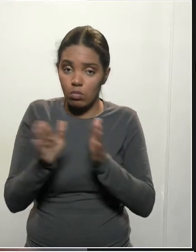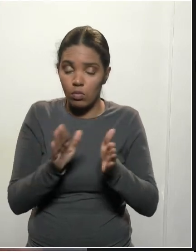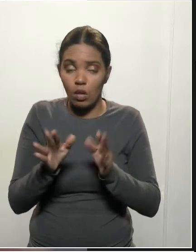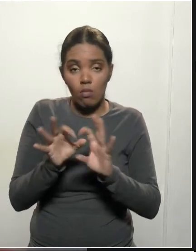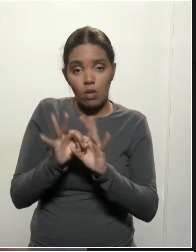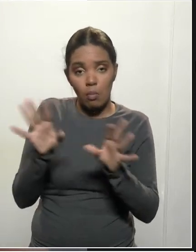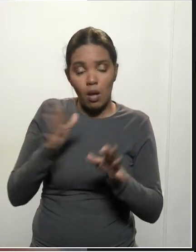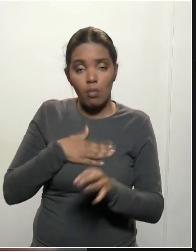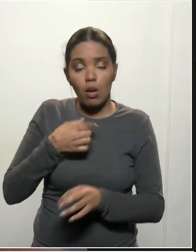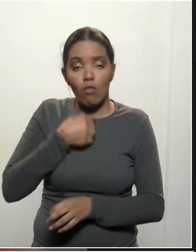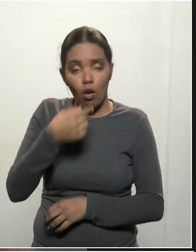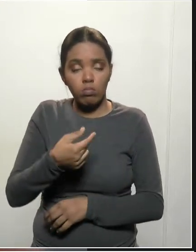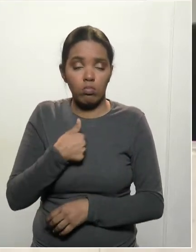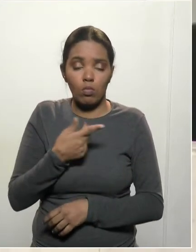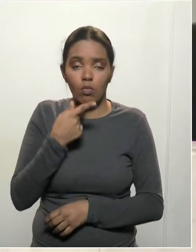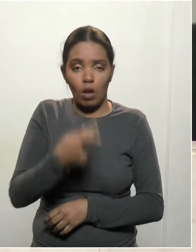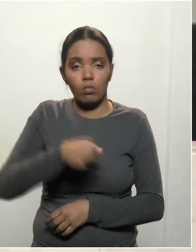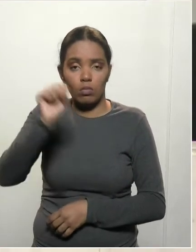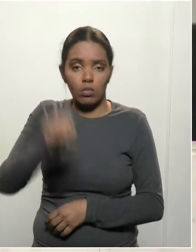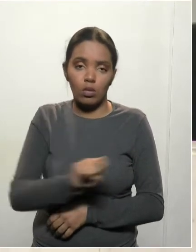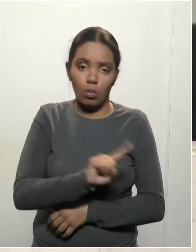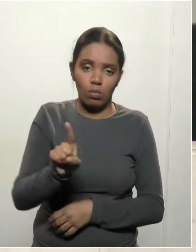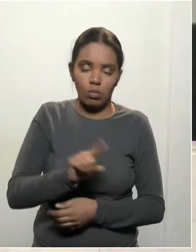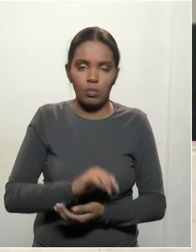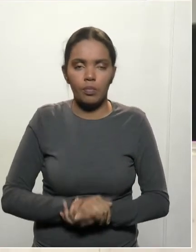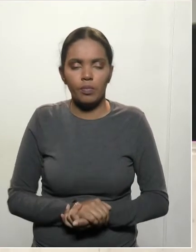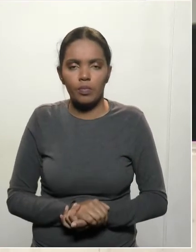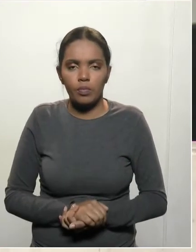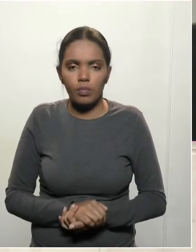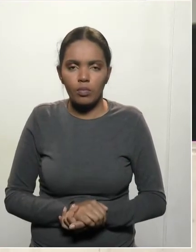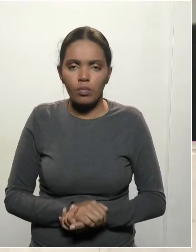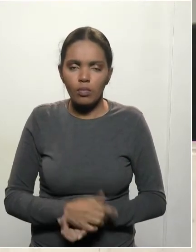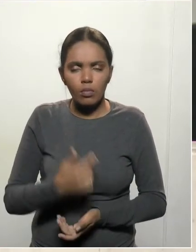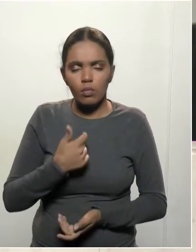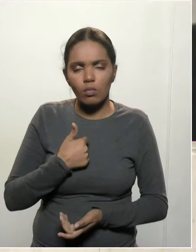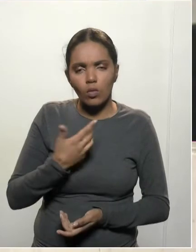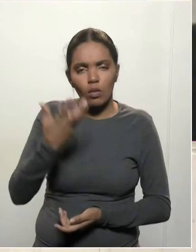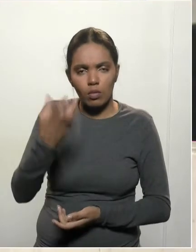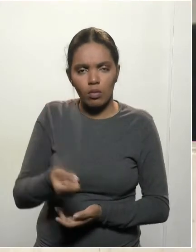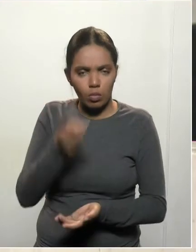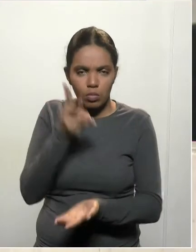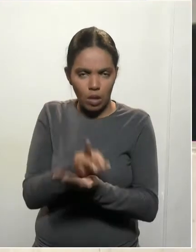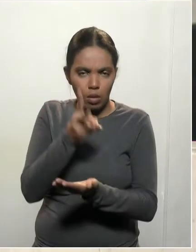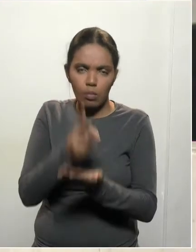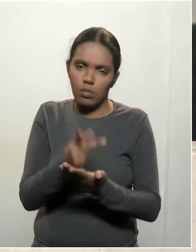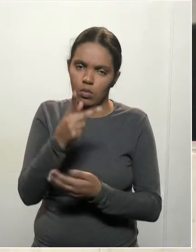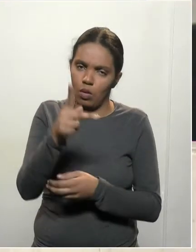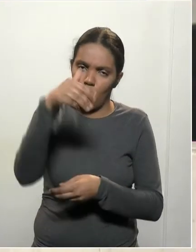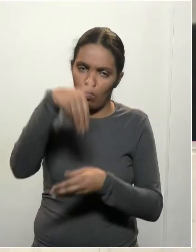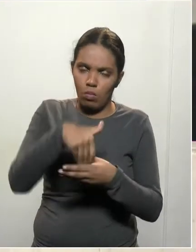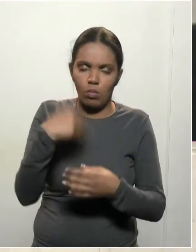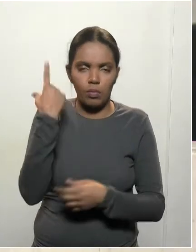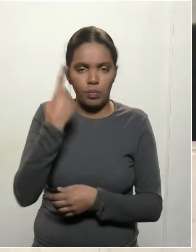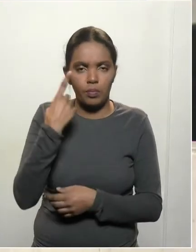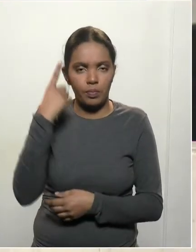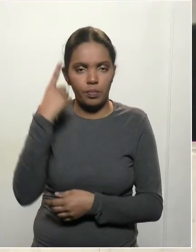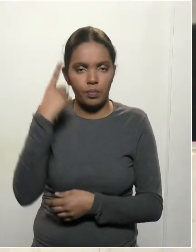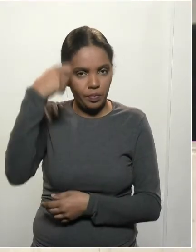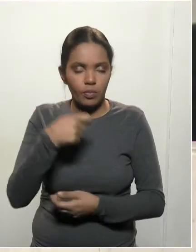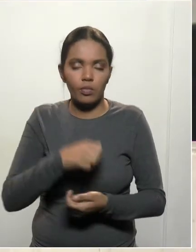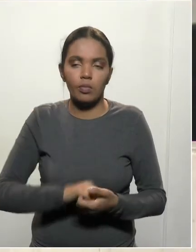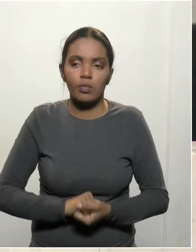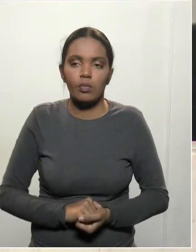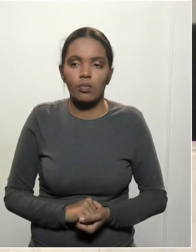voto sim ou não. Obrigado. Eu estou considerando o seu voto sempre, deputado Alibeli.